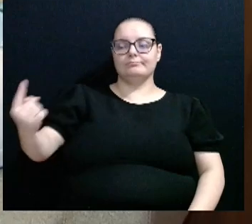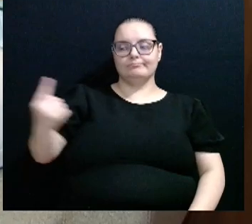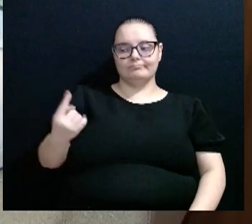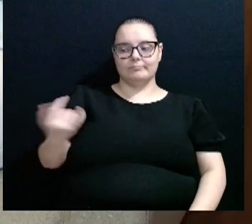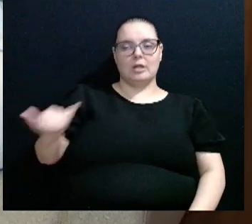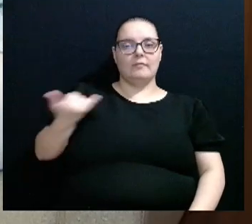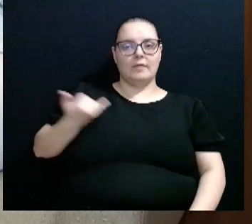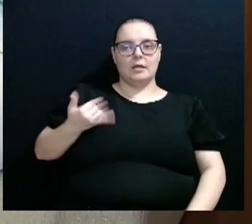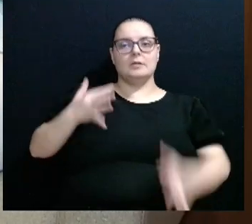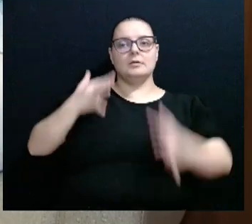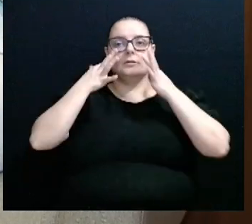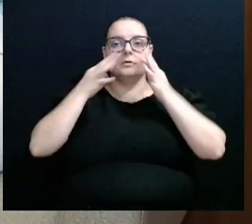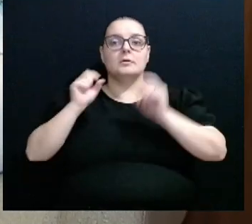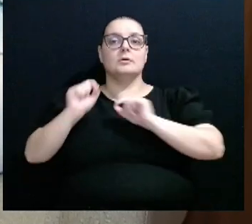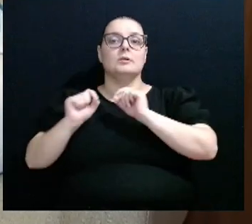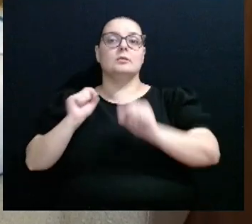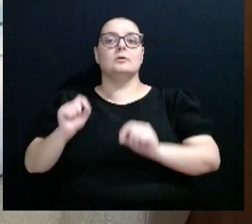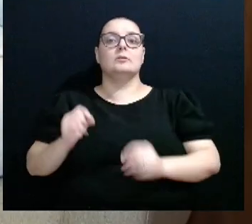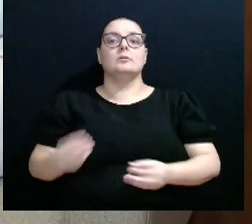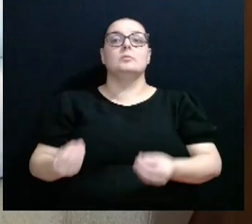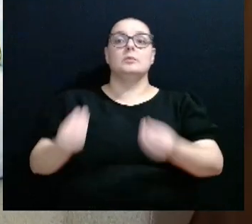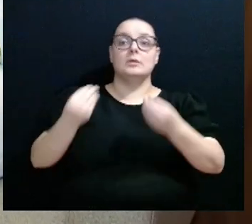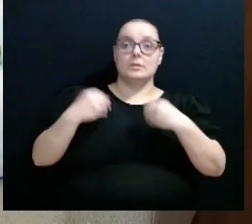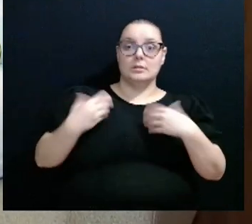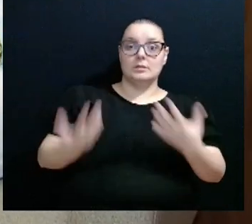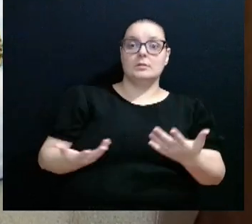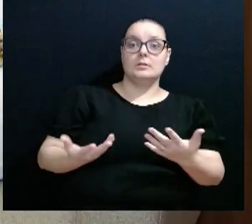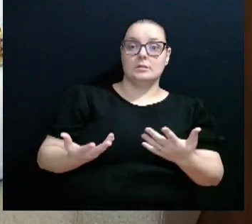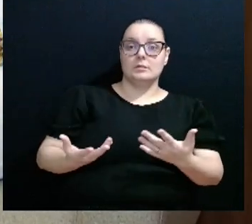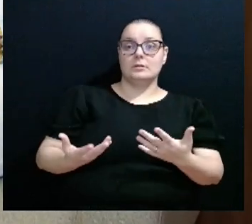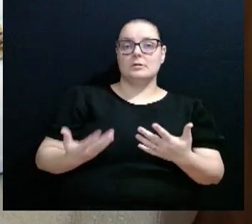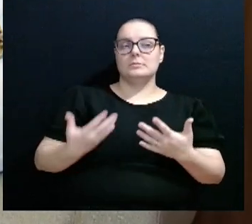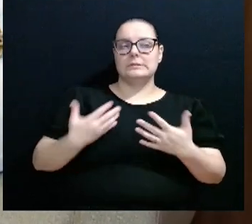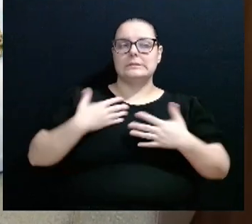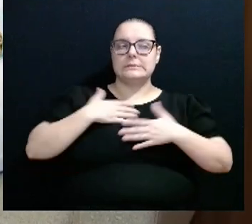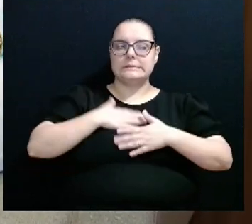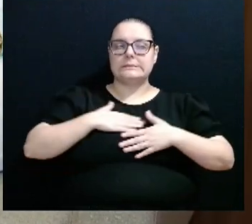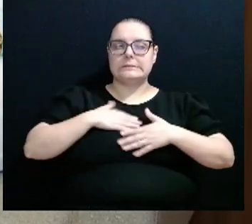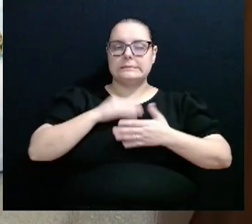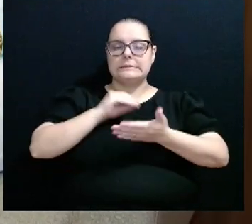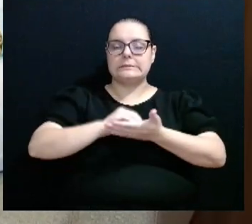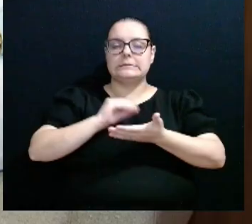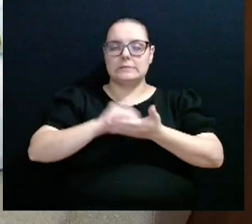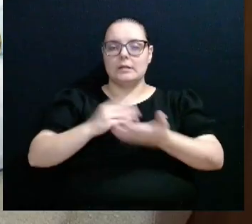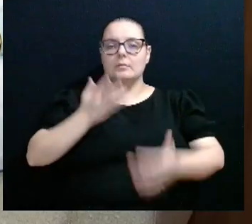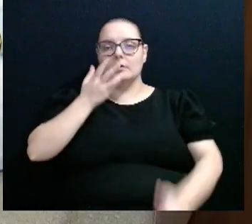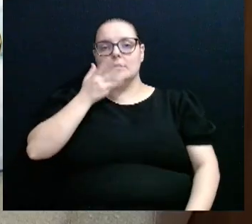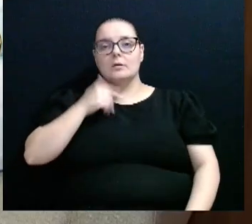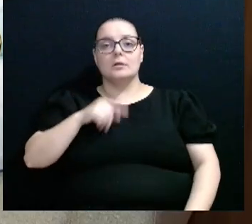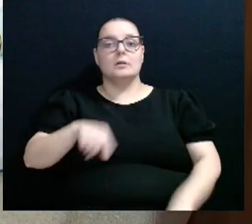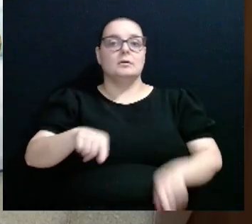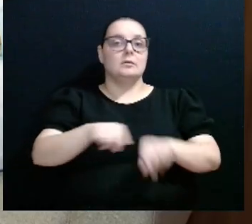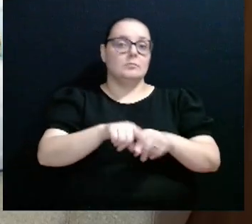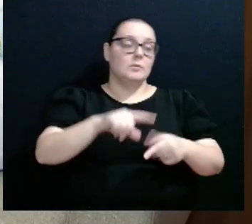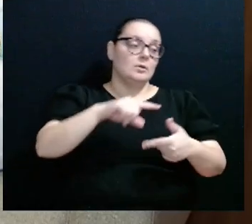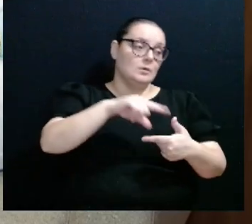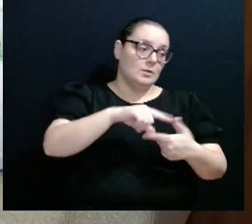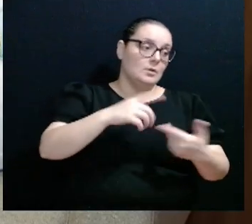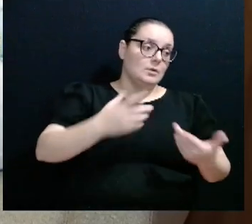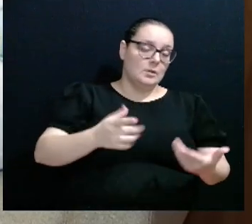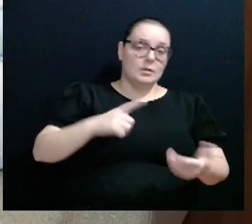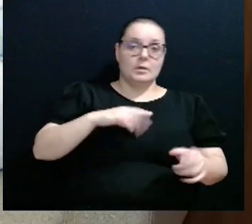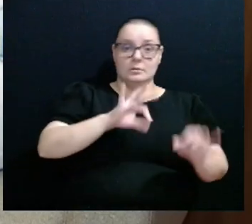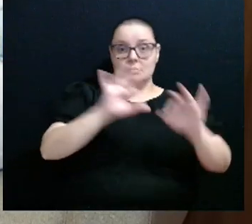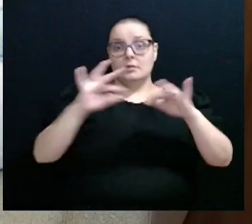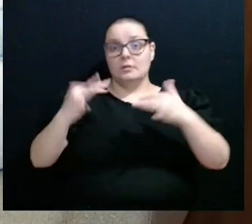que está trazendo, então, esse desagrado para a criança? Inclusive, esse é um quadro que tem uma audiência muito grande,